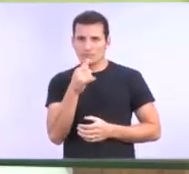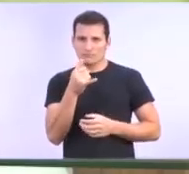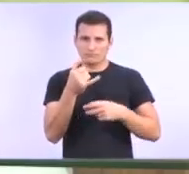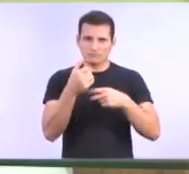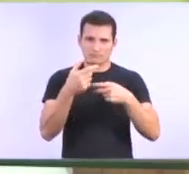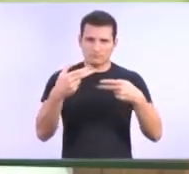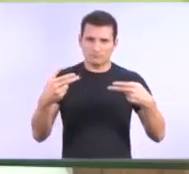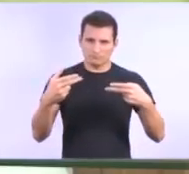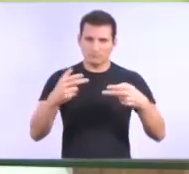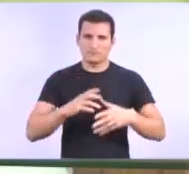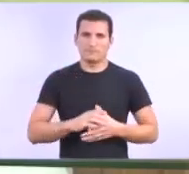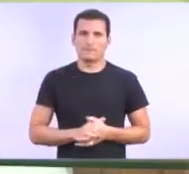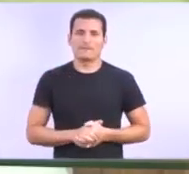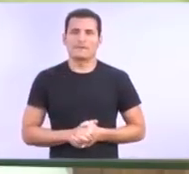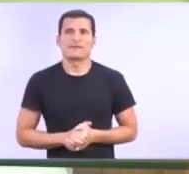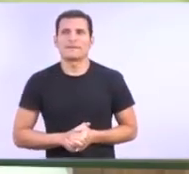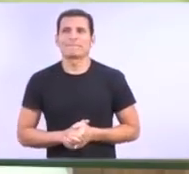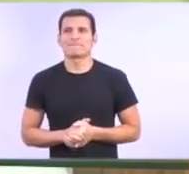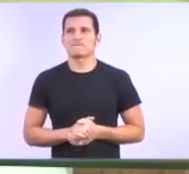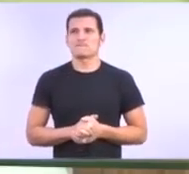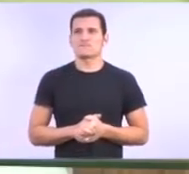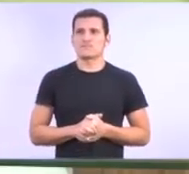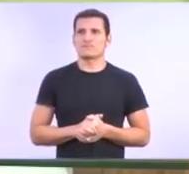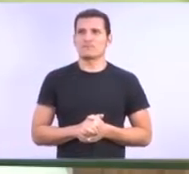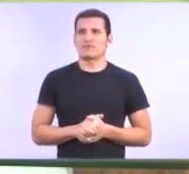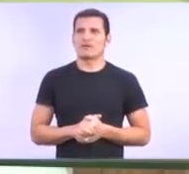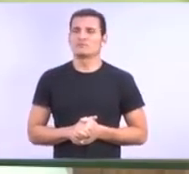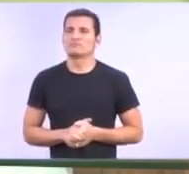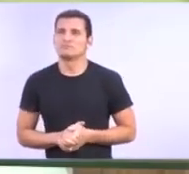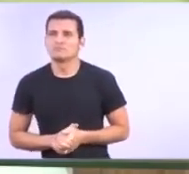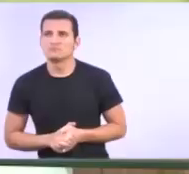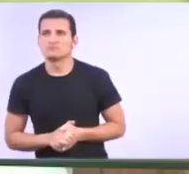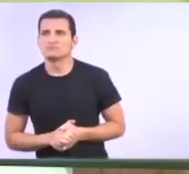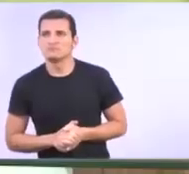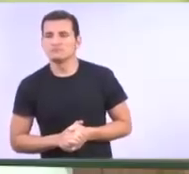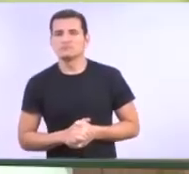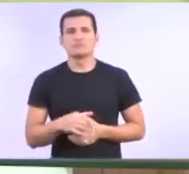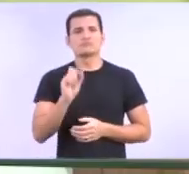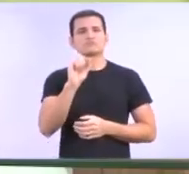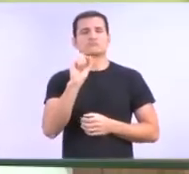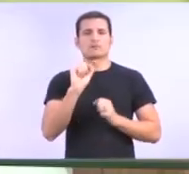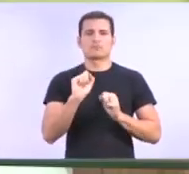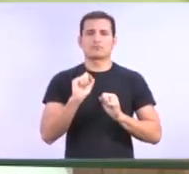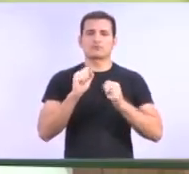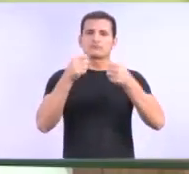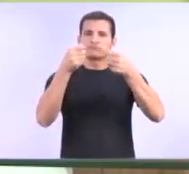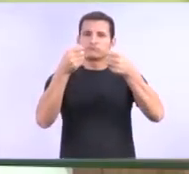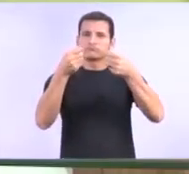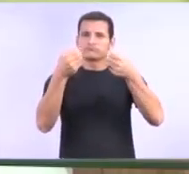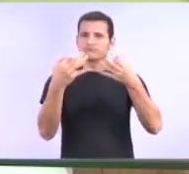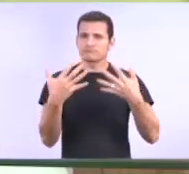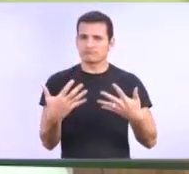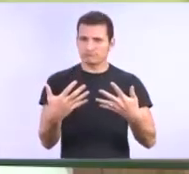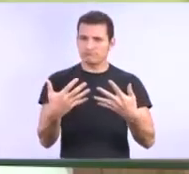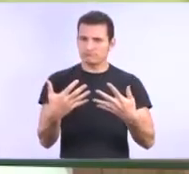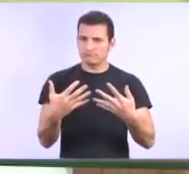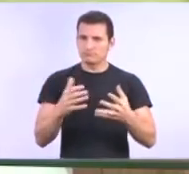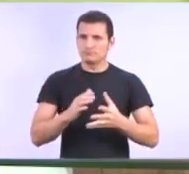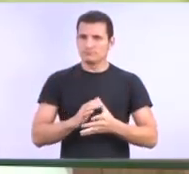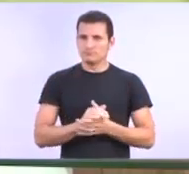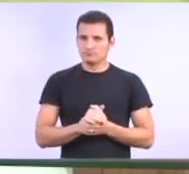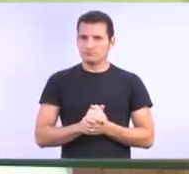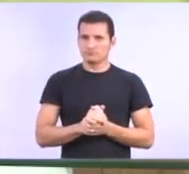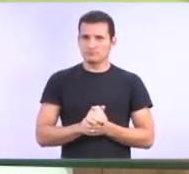seria específico. Tá? O que a gente pode exemplificar como a questão de